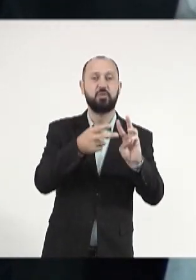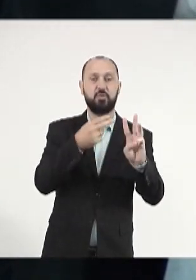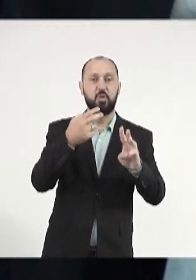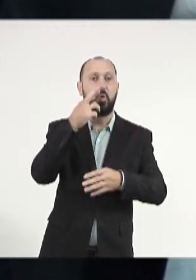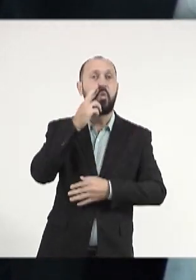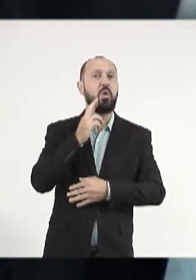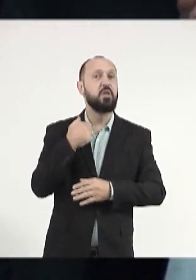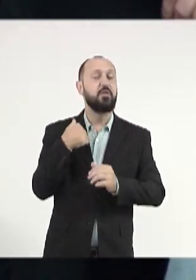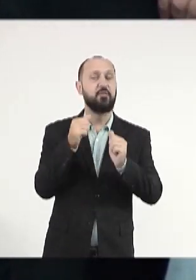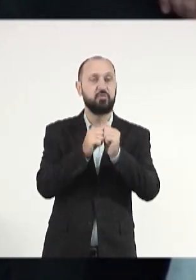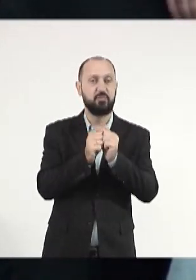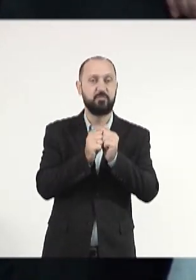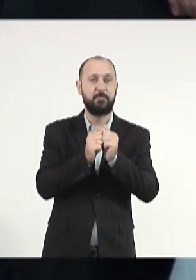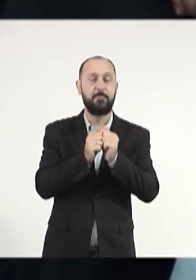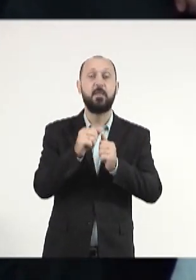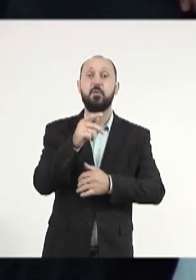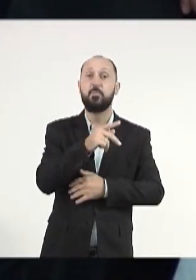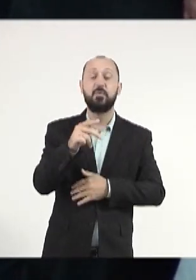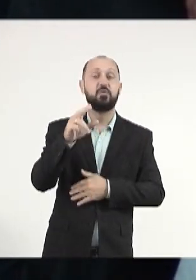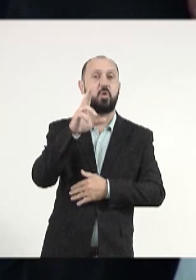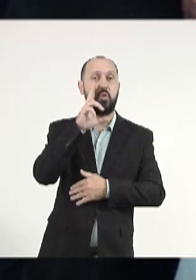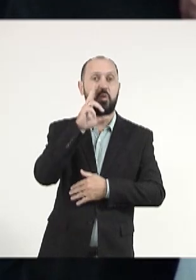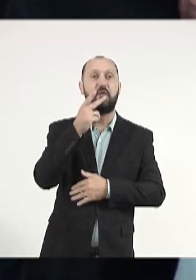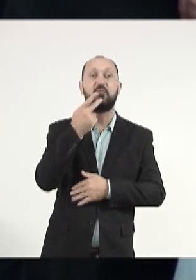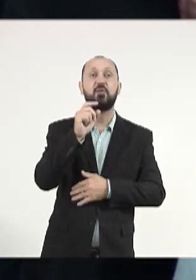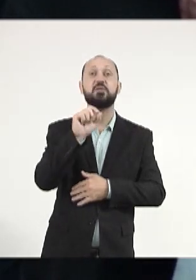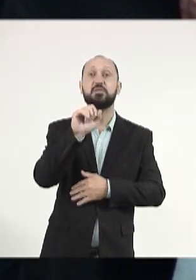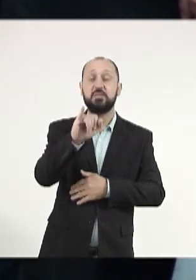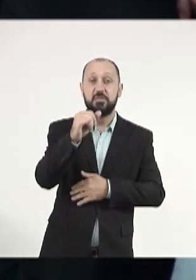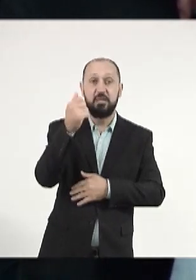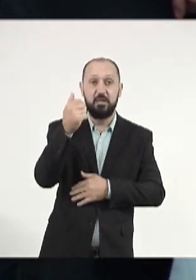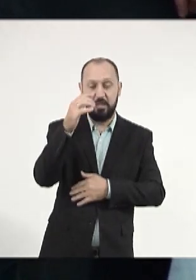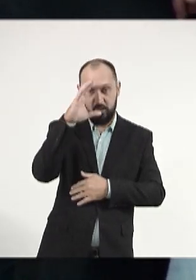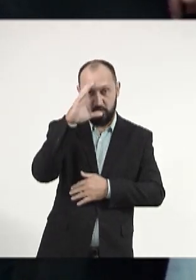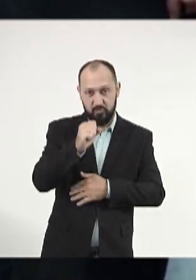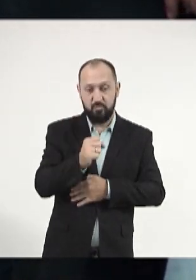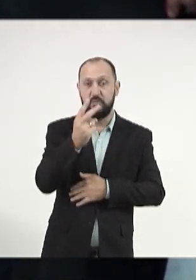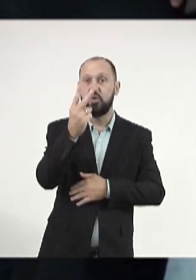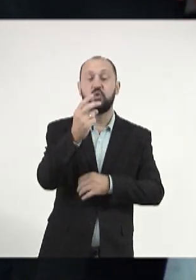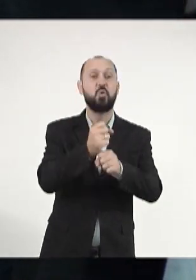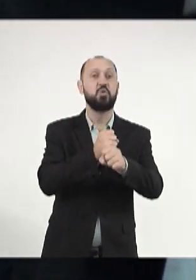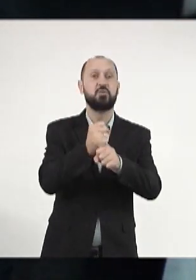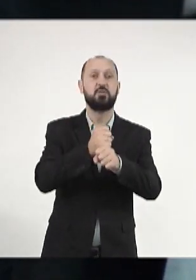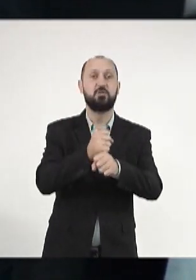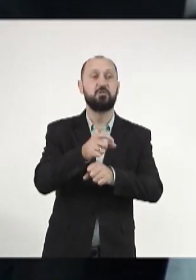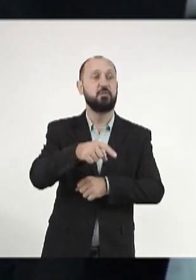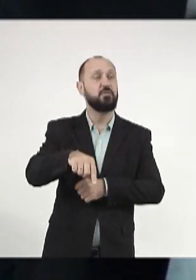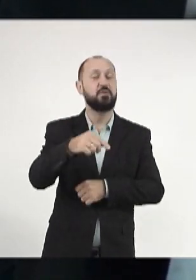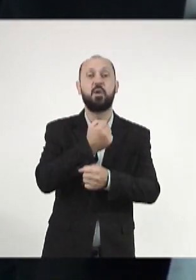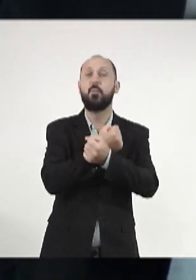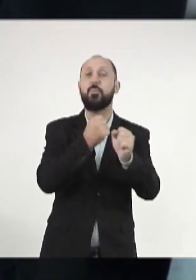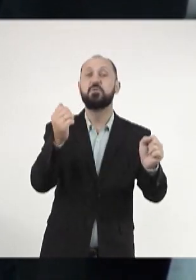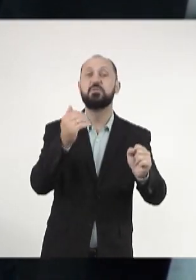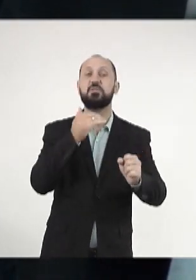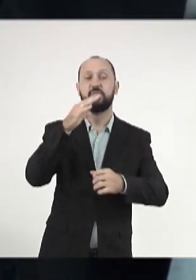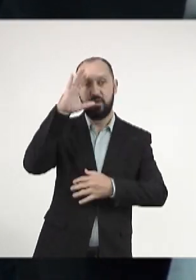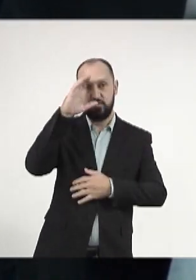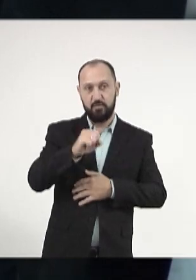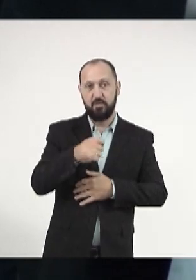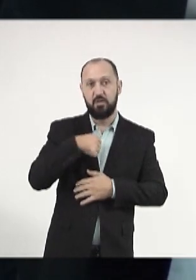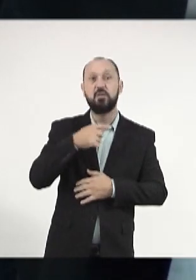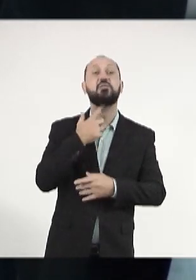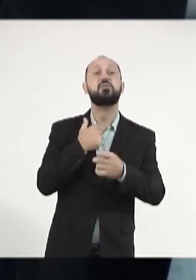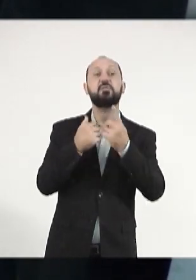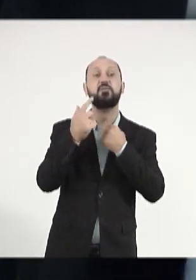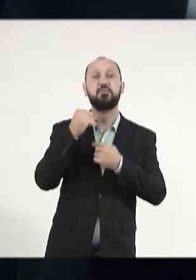estava presente também. E o presidente Lula disse que, se ele não resolver isso em 2 anos, ninguém mais vai resolver. Ele tem